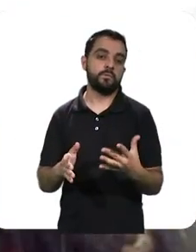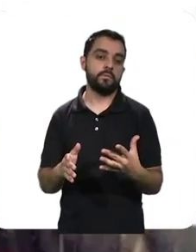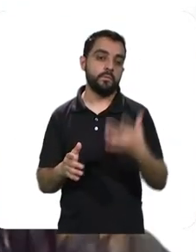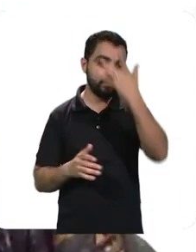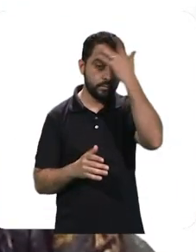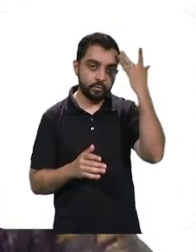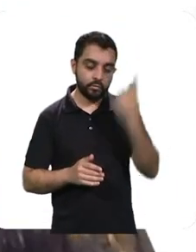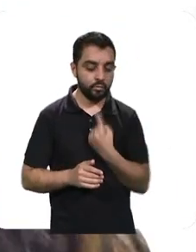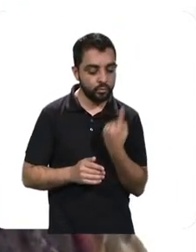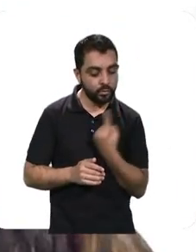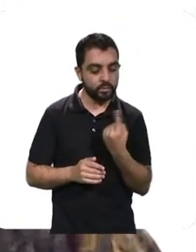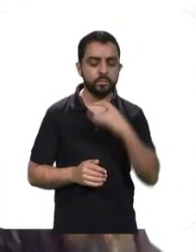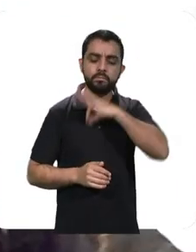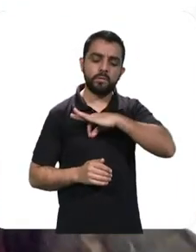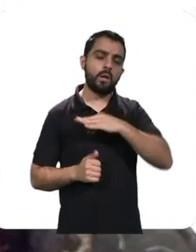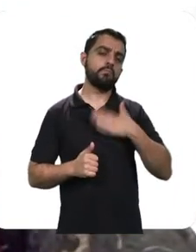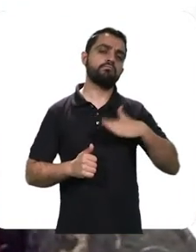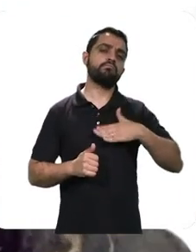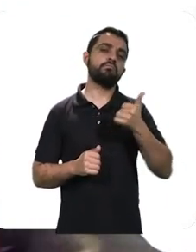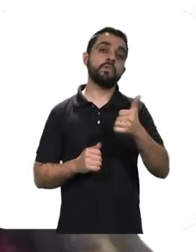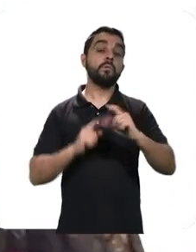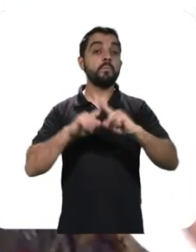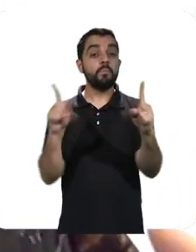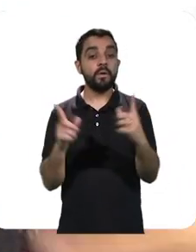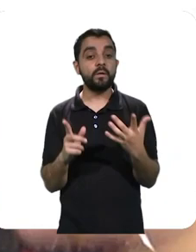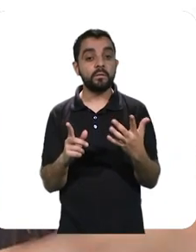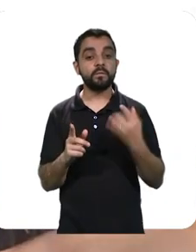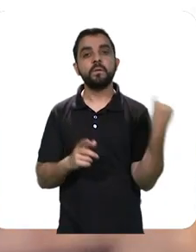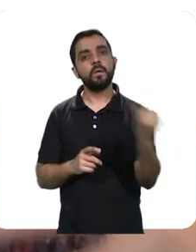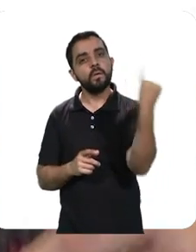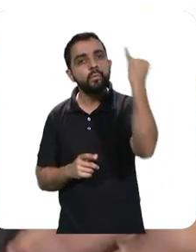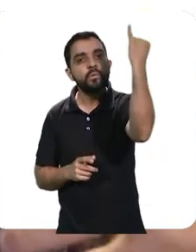está sozinho e não tem problema de renda, é